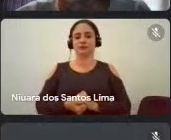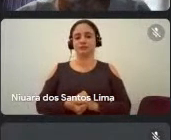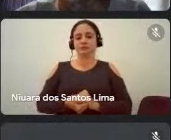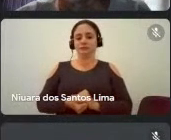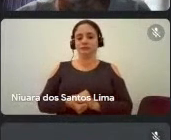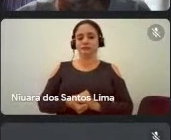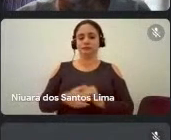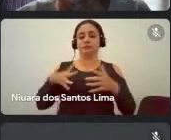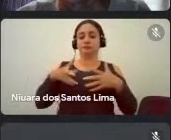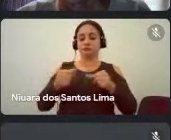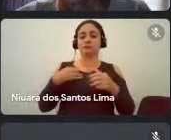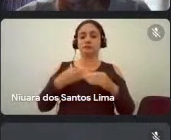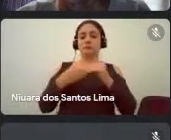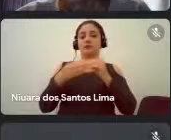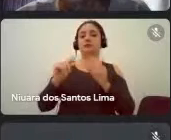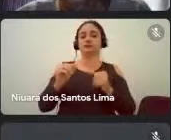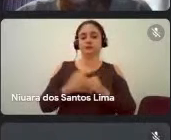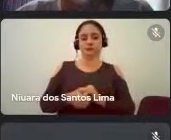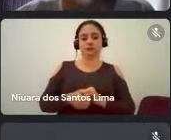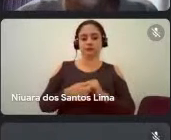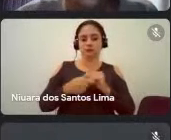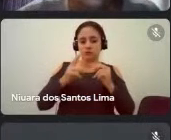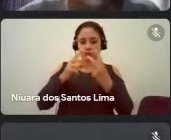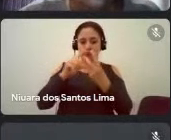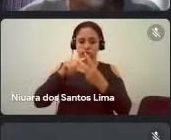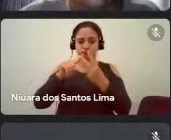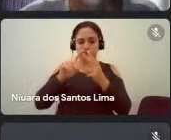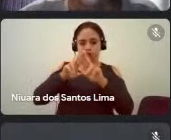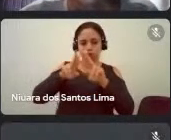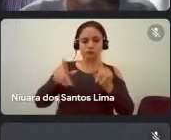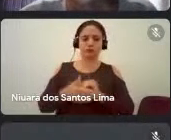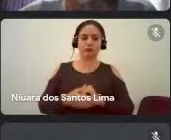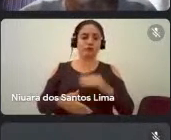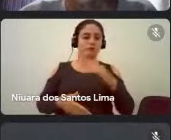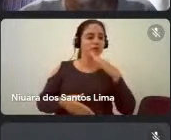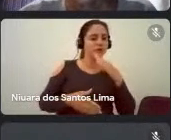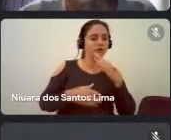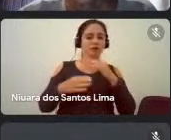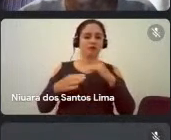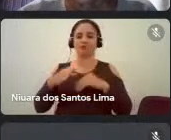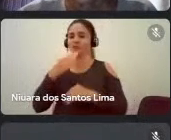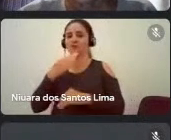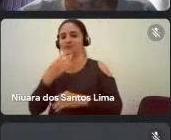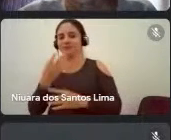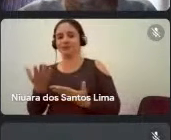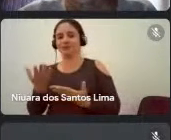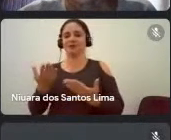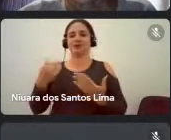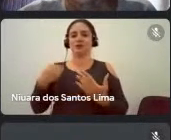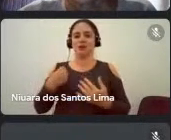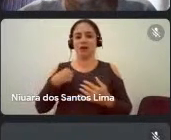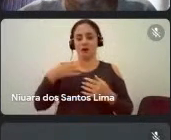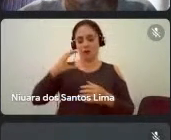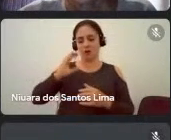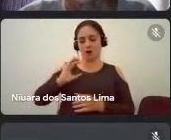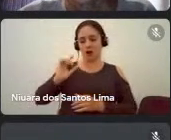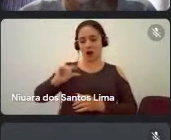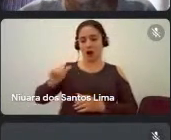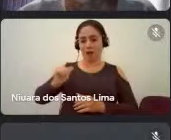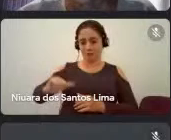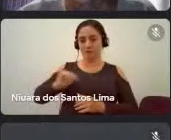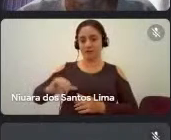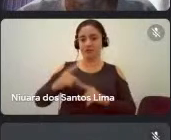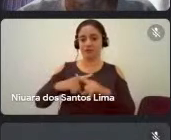Tudo isso leva, então, a algumas dicotomias entre o conhecido e o desconhecido, porque eu sou cabo-verdiana, eu vim de uma ilha vizinha, mas estou num